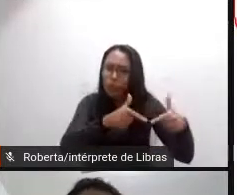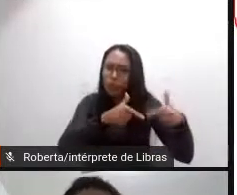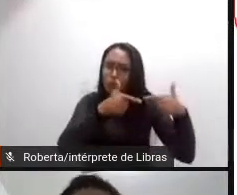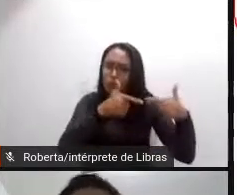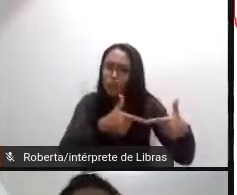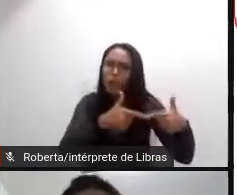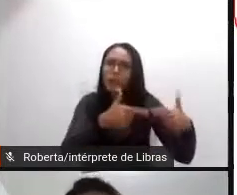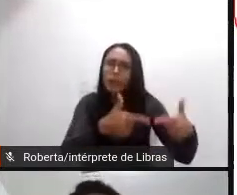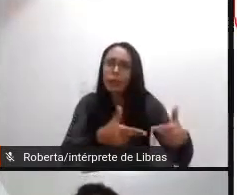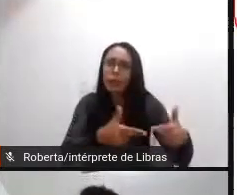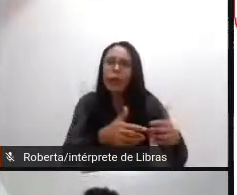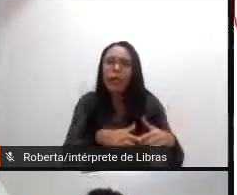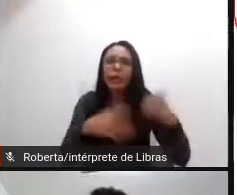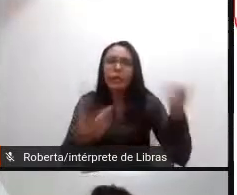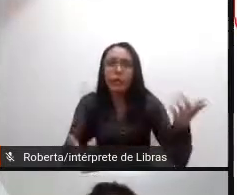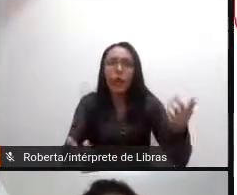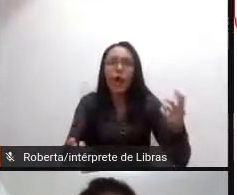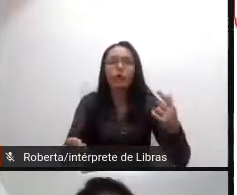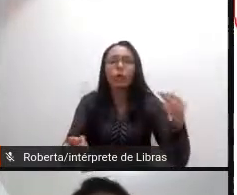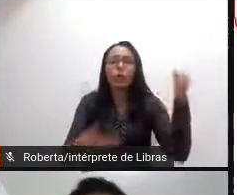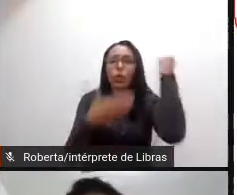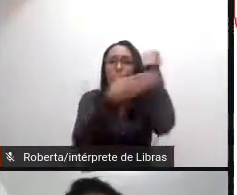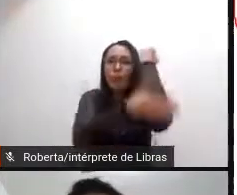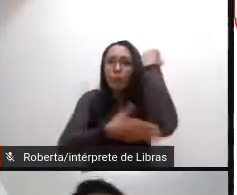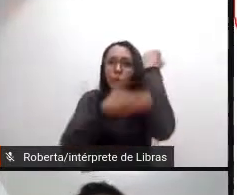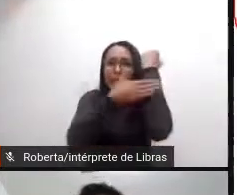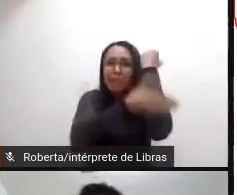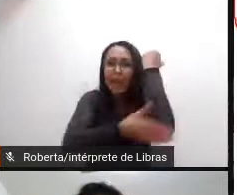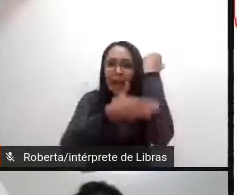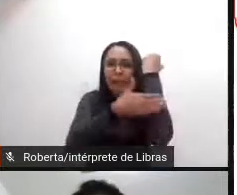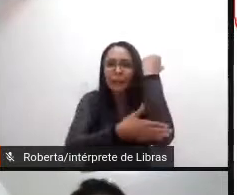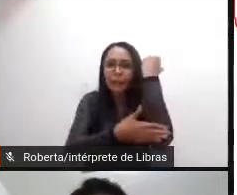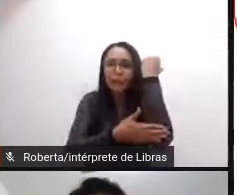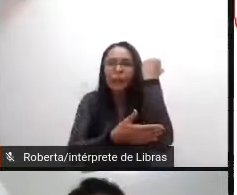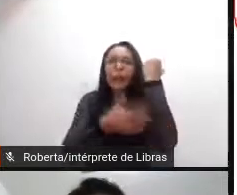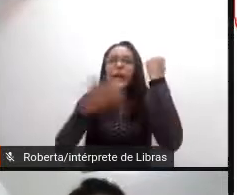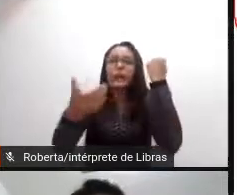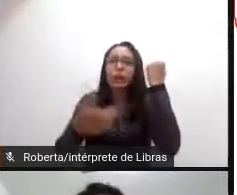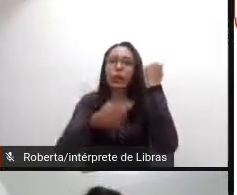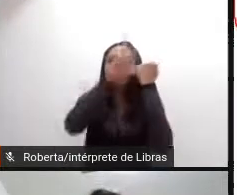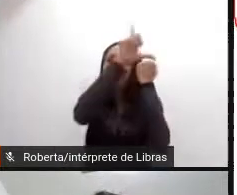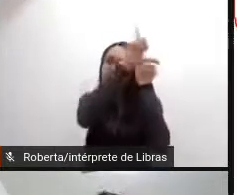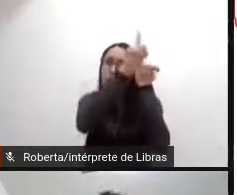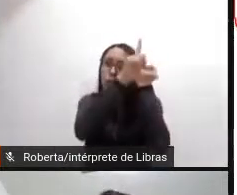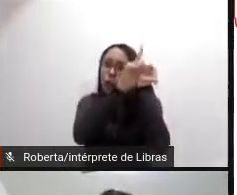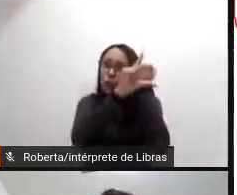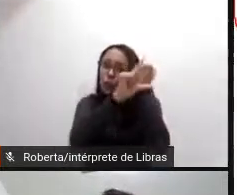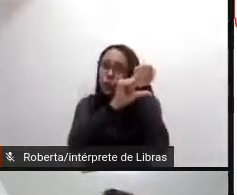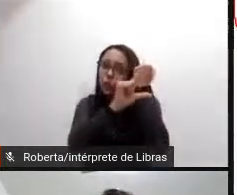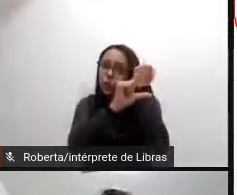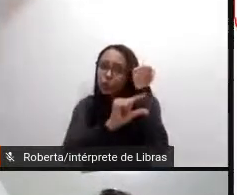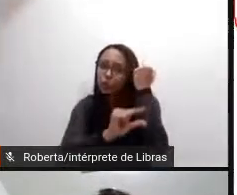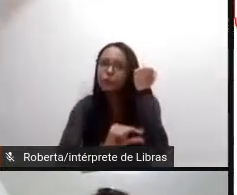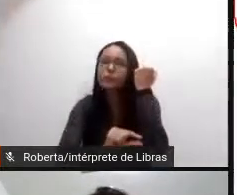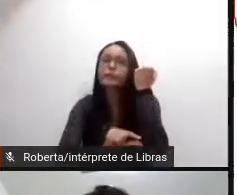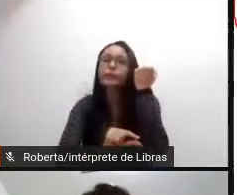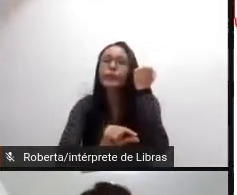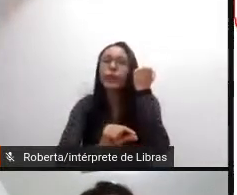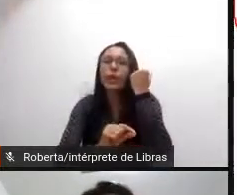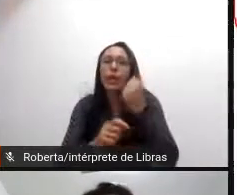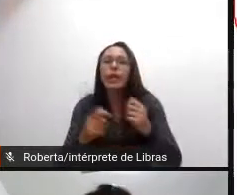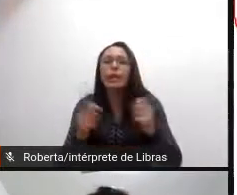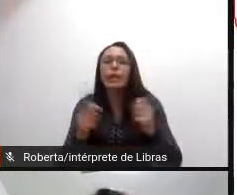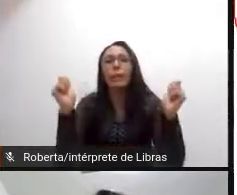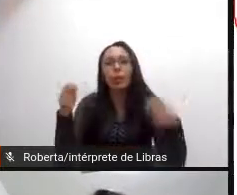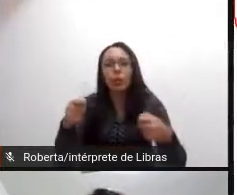sistema imunológico, a defesa do nosso organismo vai ficando bastante fragilizada. E aí pode deixar o